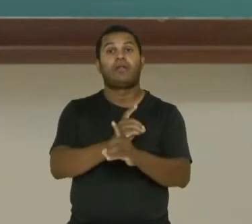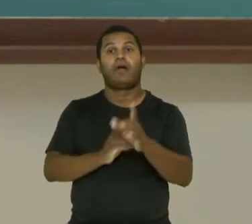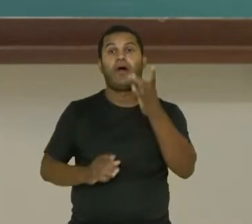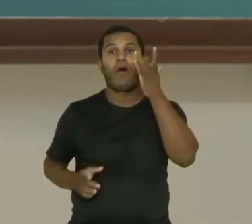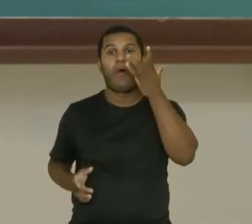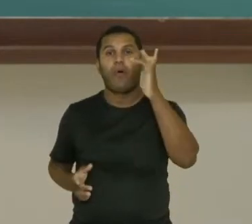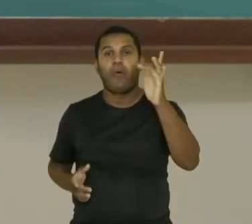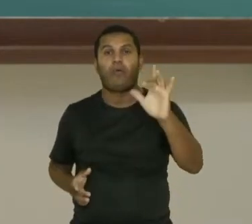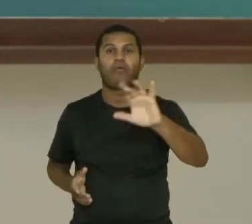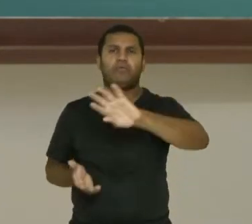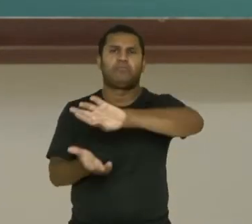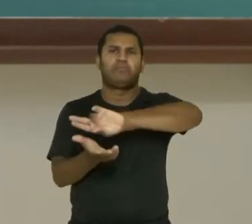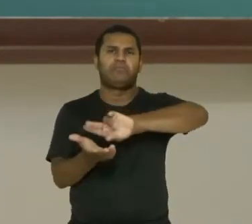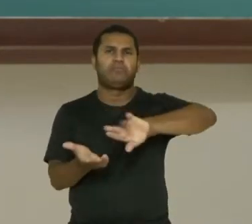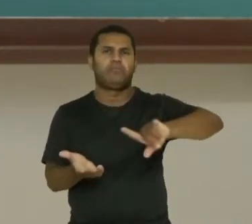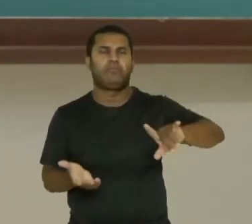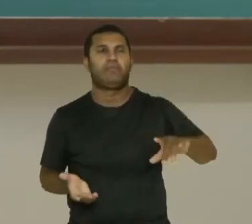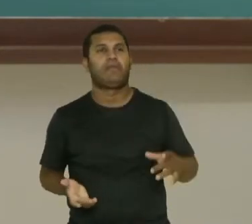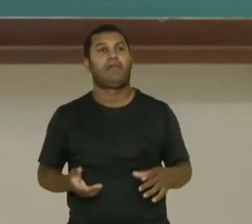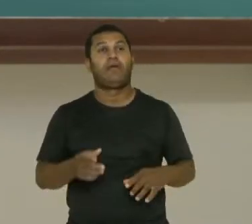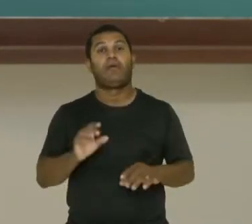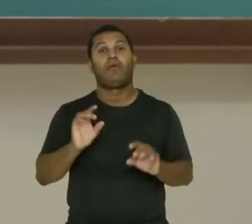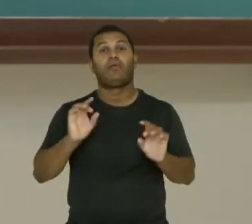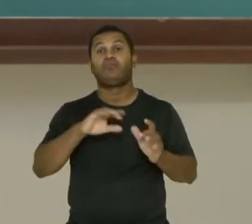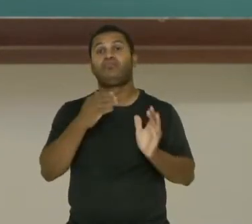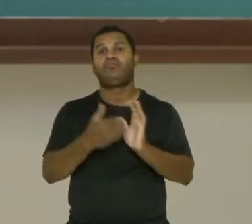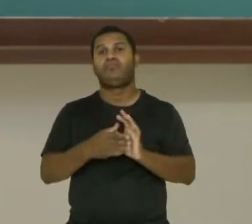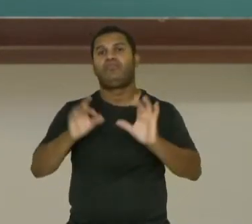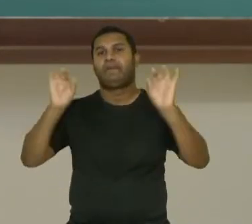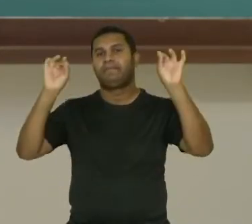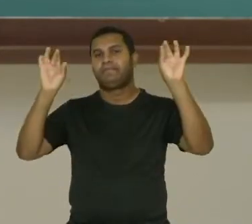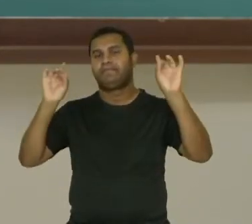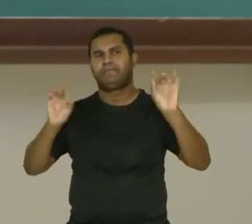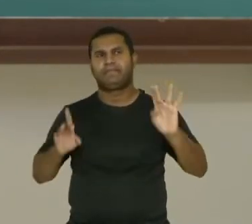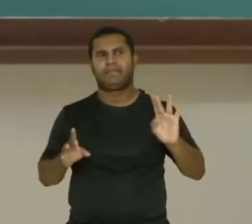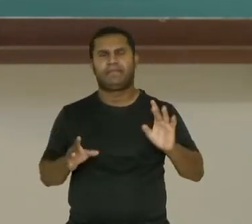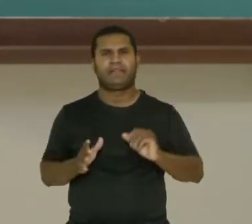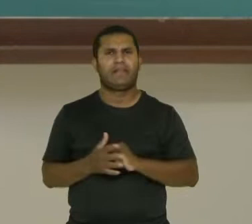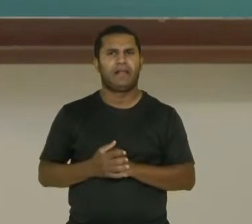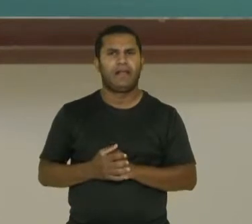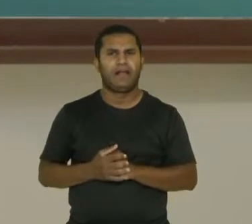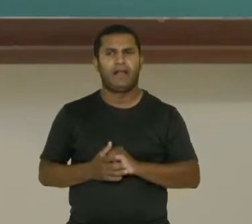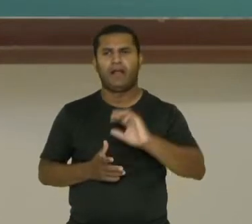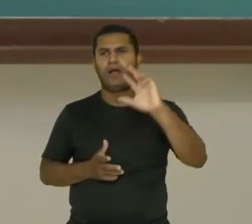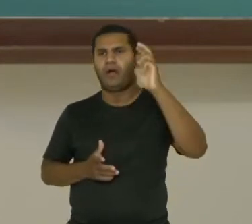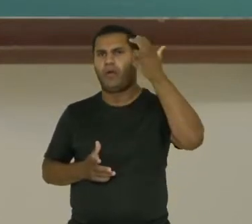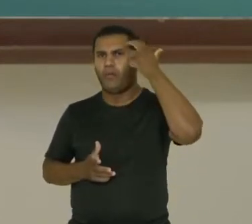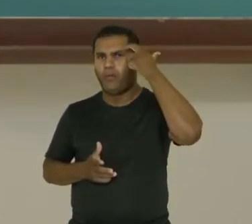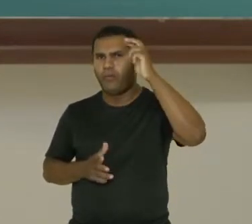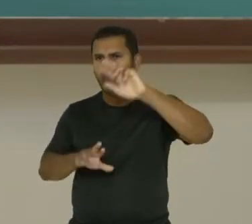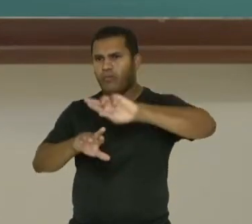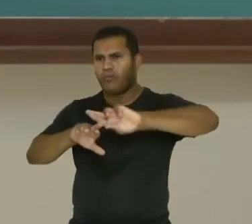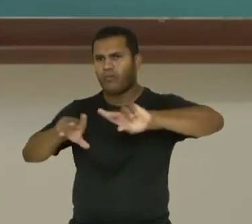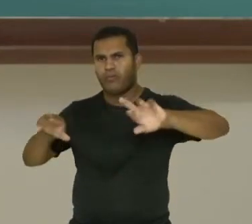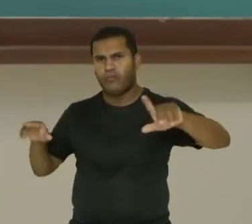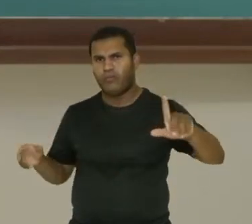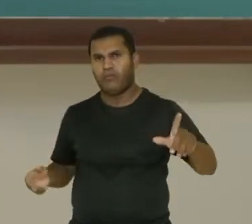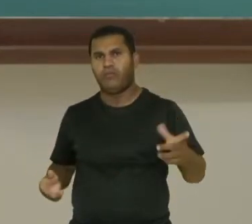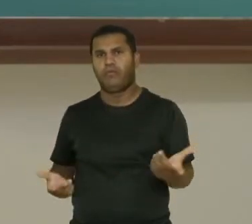eles não respeitavam a cultura dos povos originários, simplesmente agiram movido pelo interesse. Não